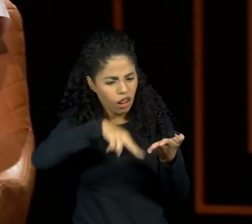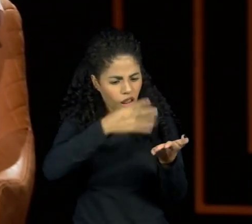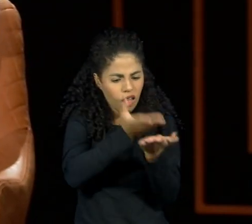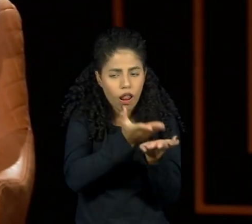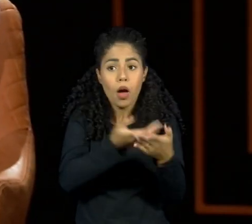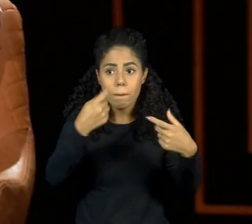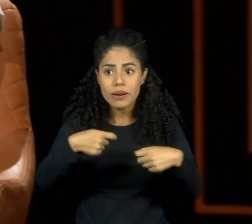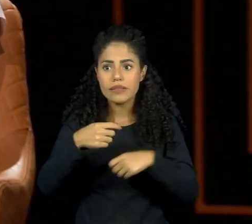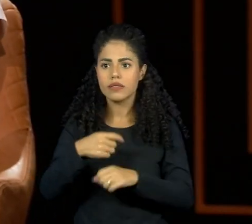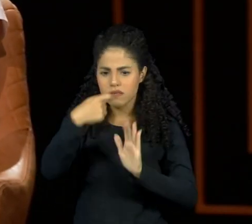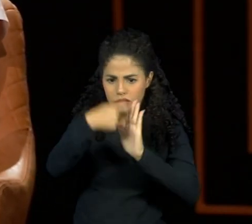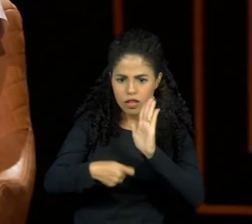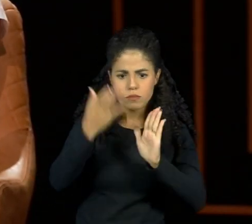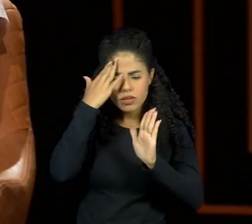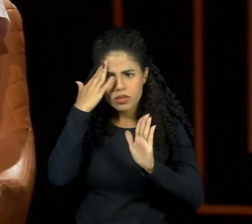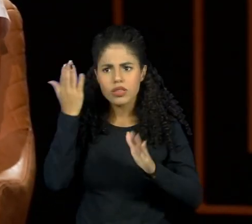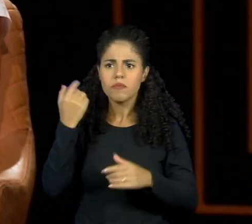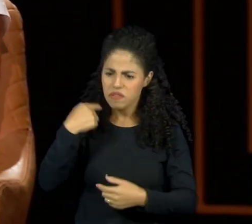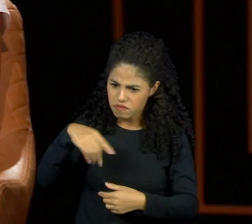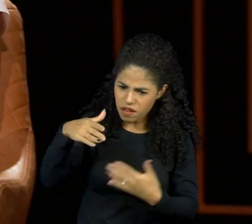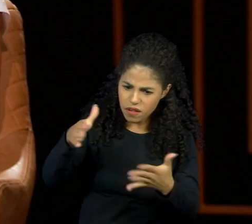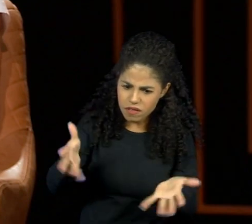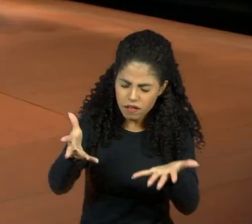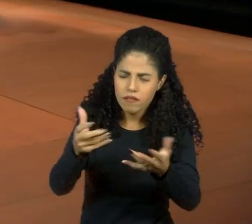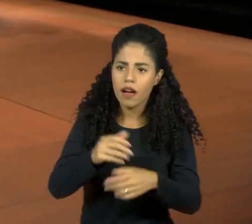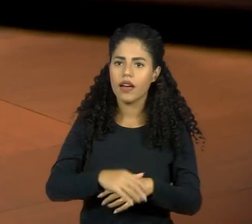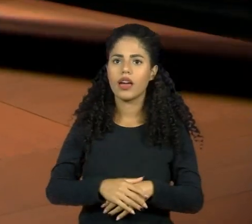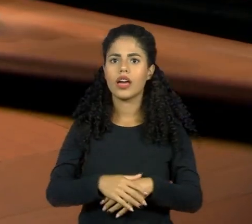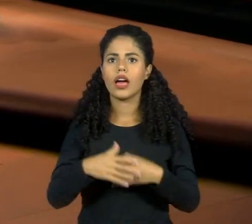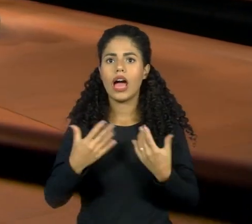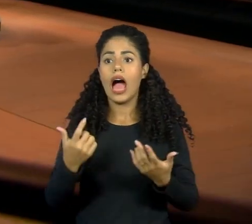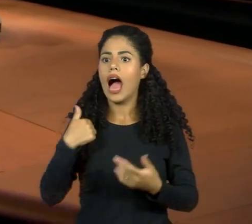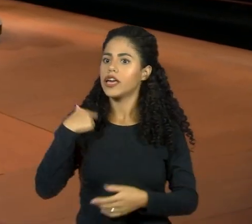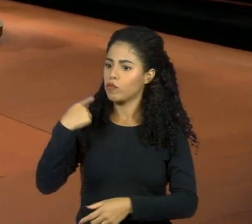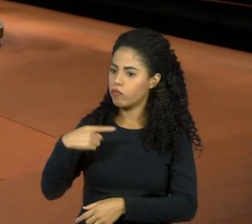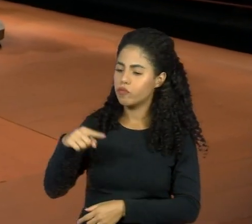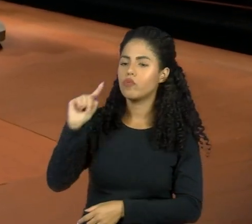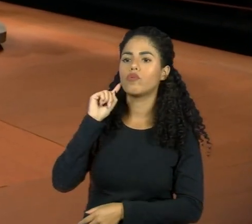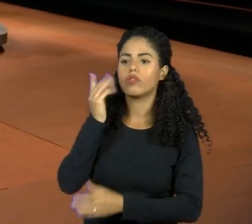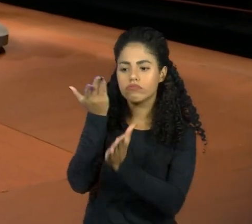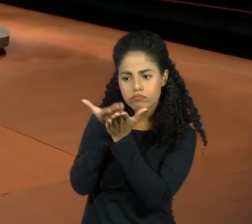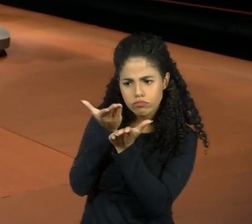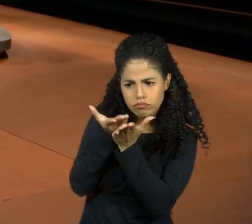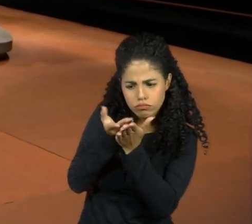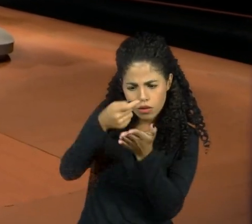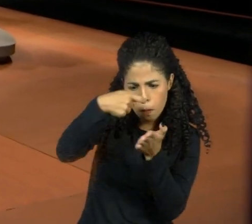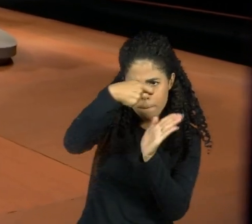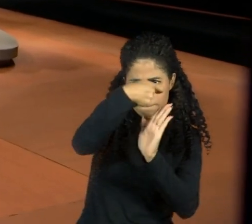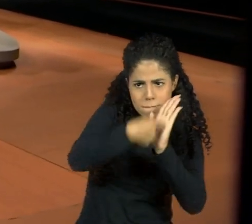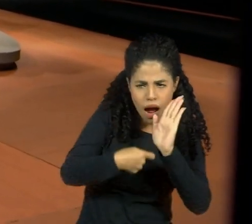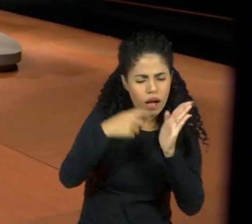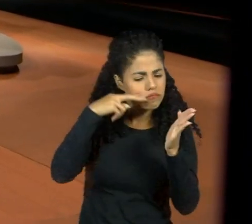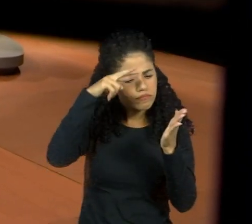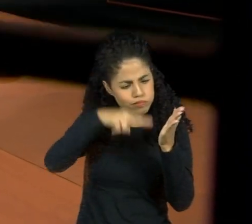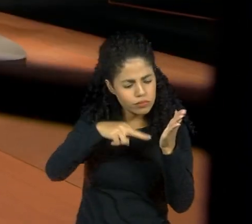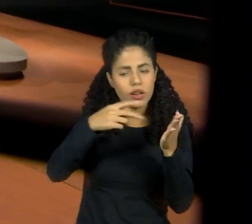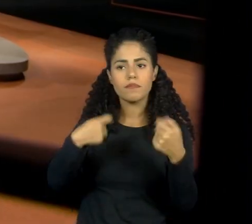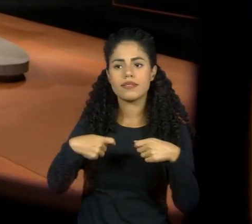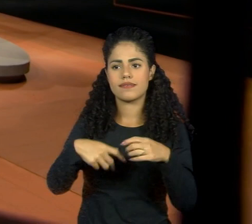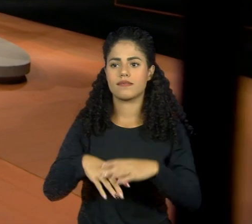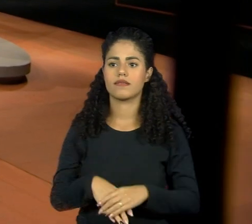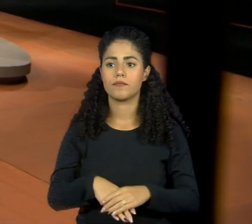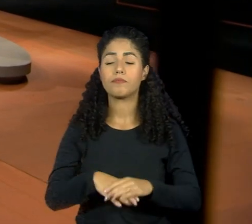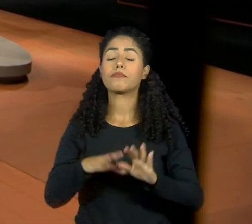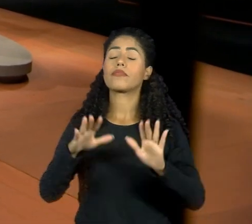feito não sei o quê. Não, vai. Mas não fui, né? Dessa vez eu não fui, da primeiríssima vez, né?